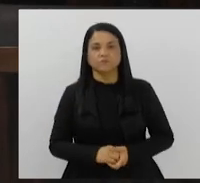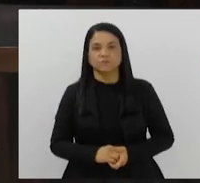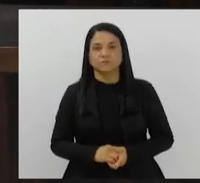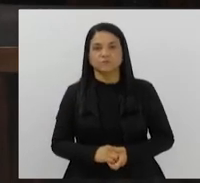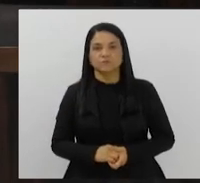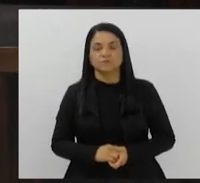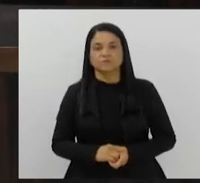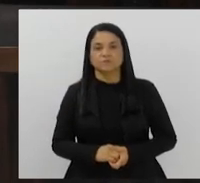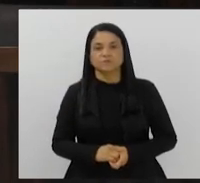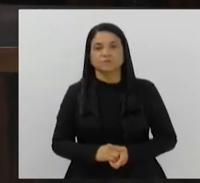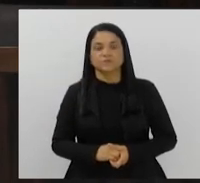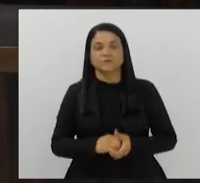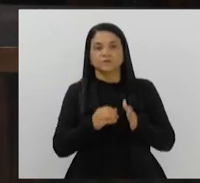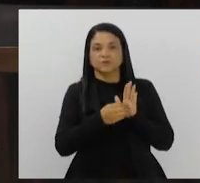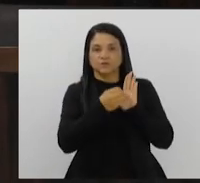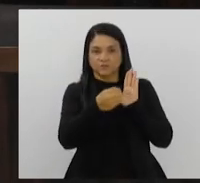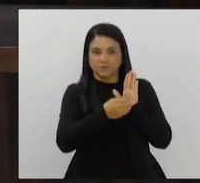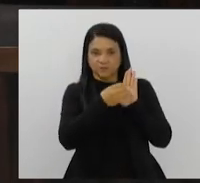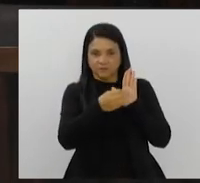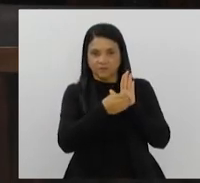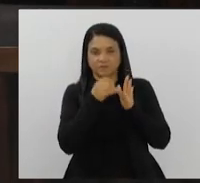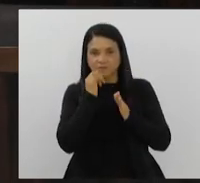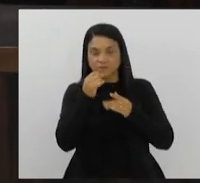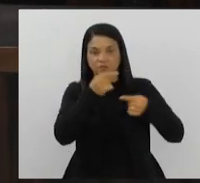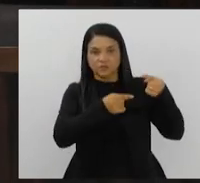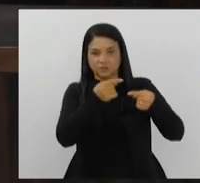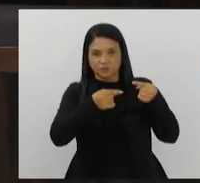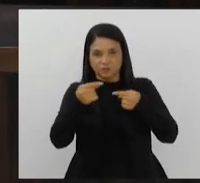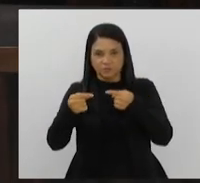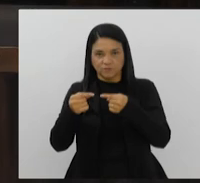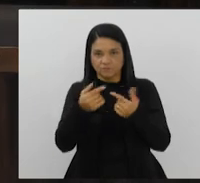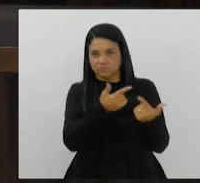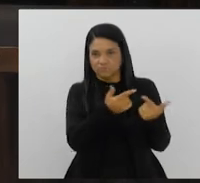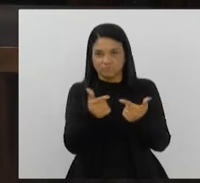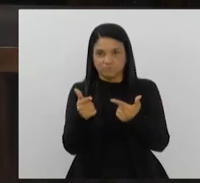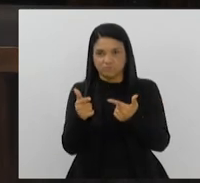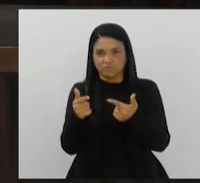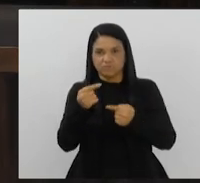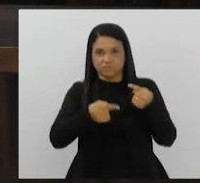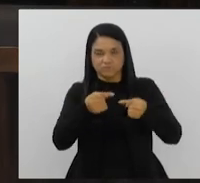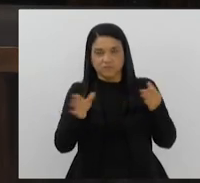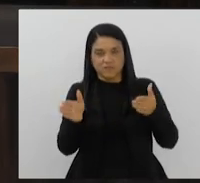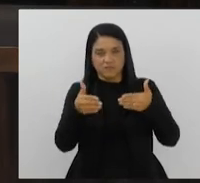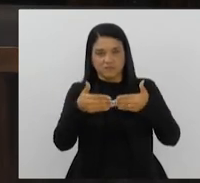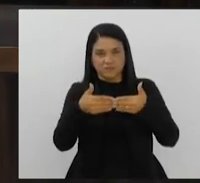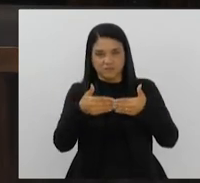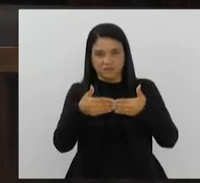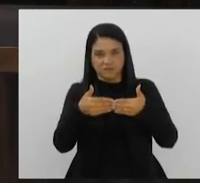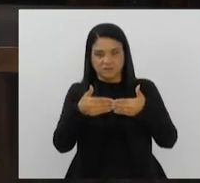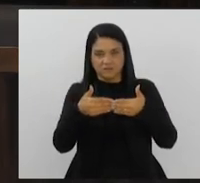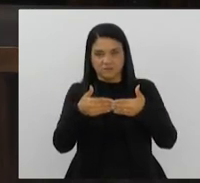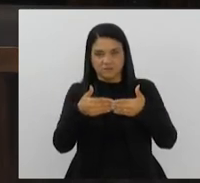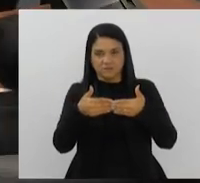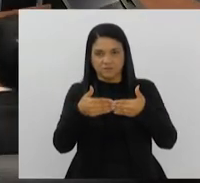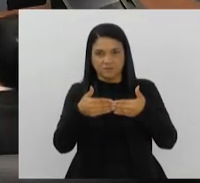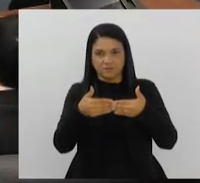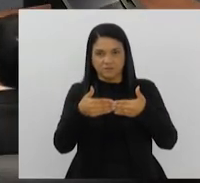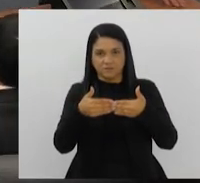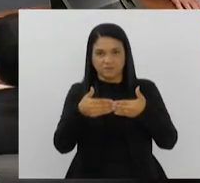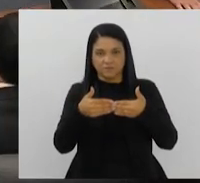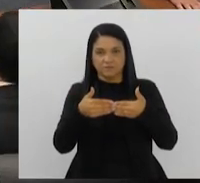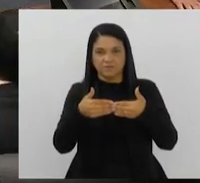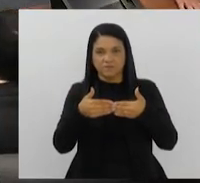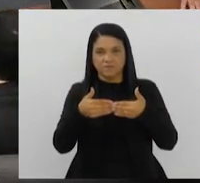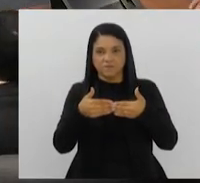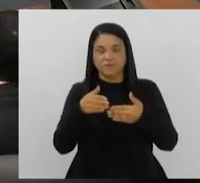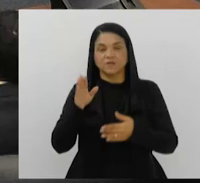Com pareceres emitidos, em discussão, não havendo quem queira discutir. Abstenção. Queira